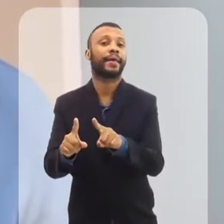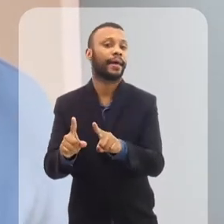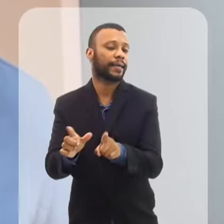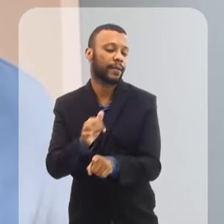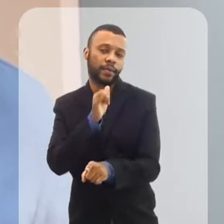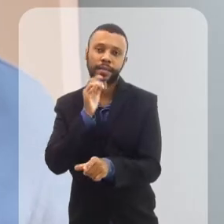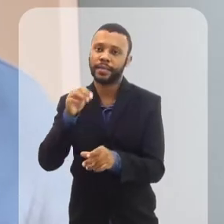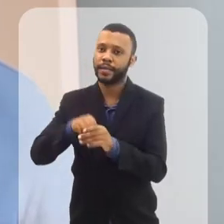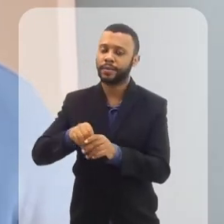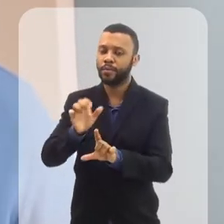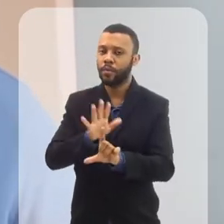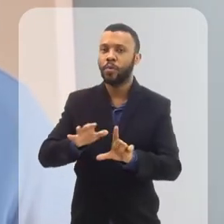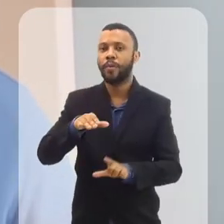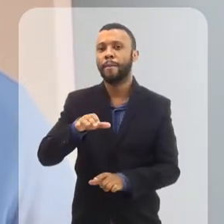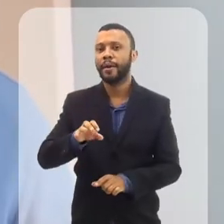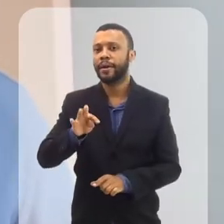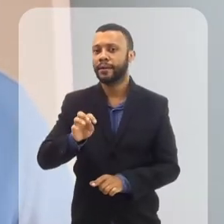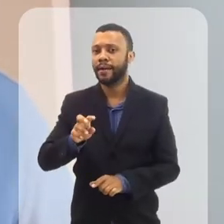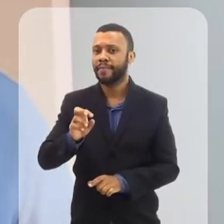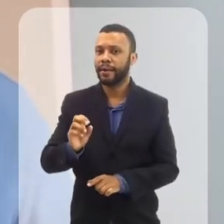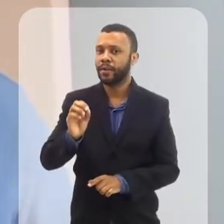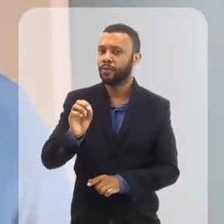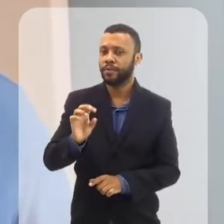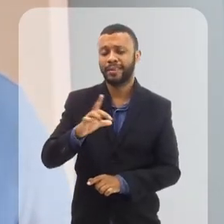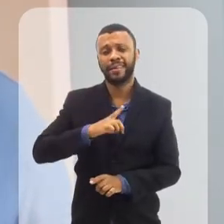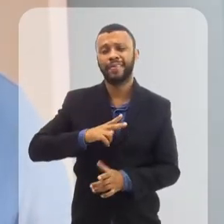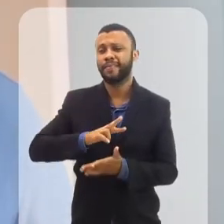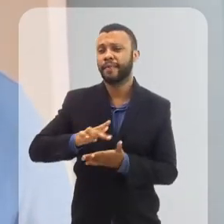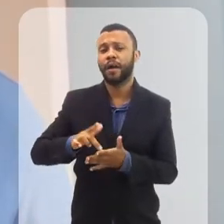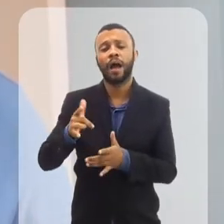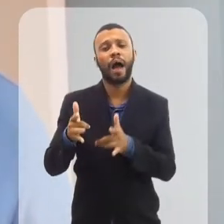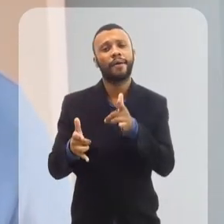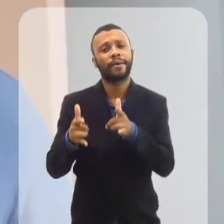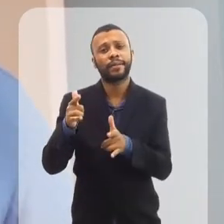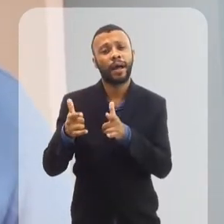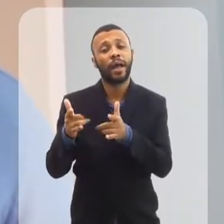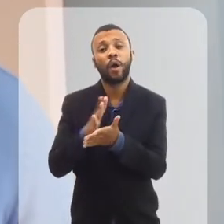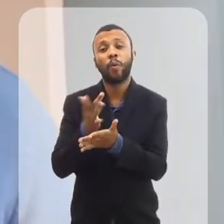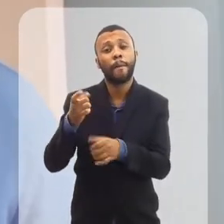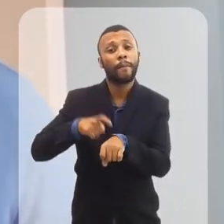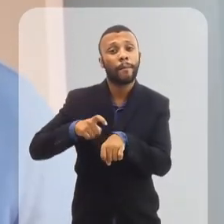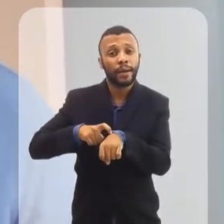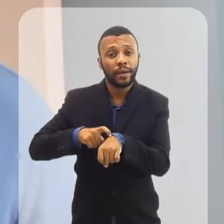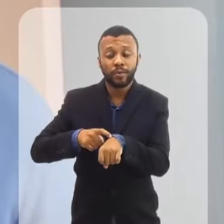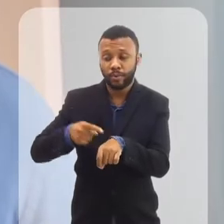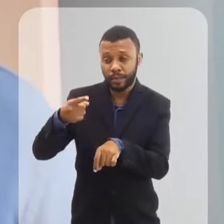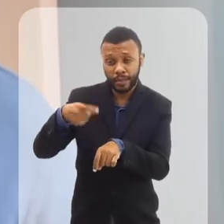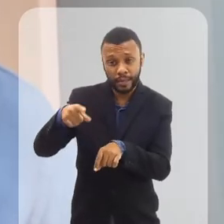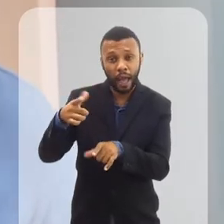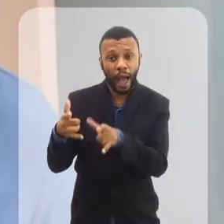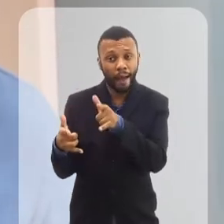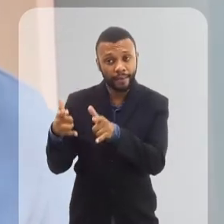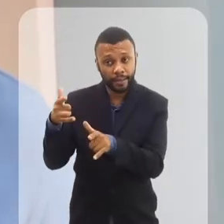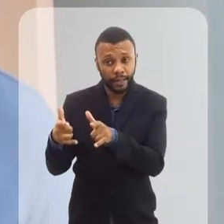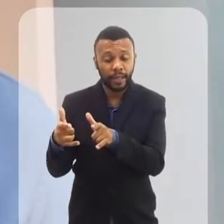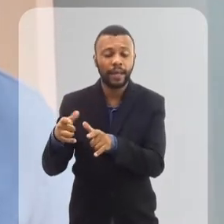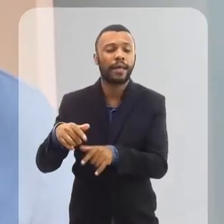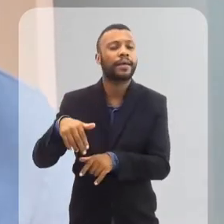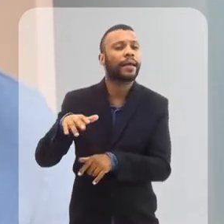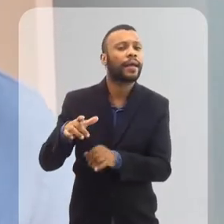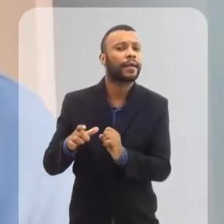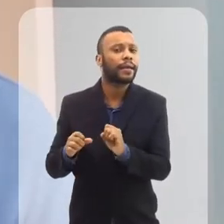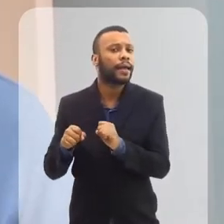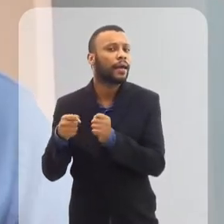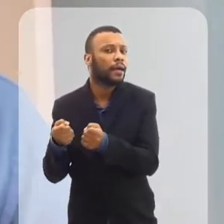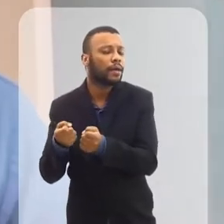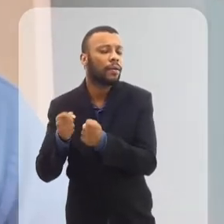exemplo, dentro do metaverso se pressupõe que vão ter vários avatares. Em algum momento, esses avatares, por exemplo, quem garante